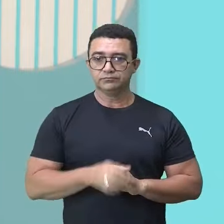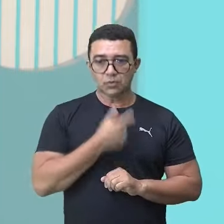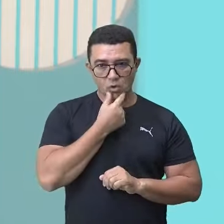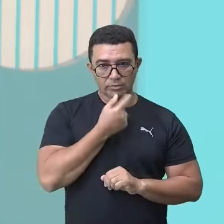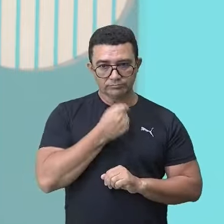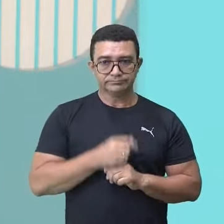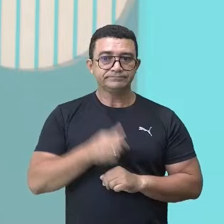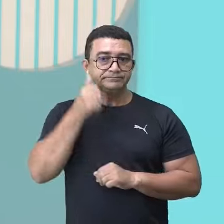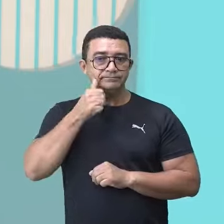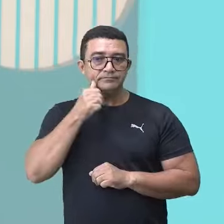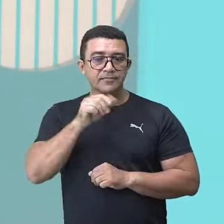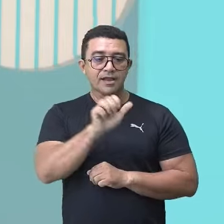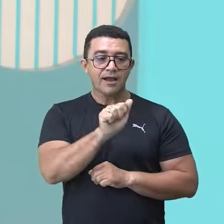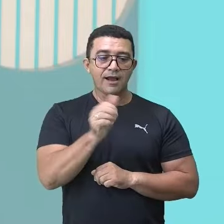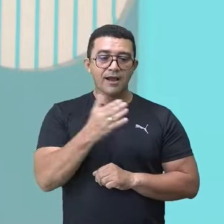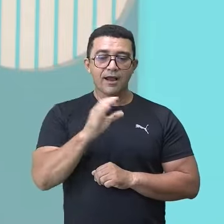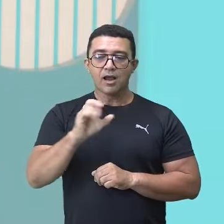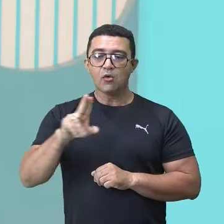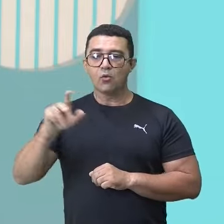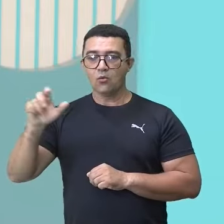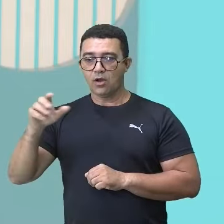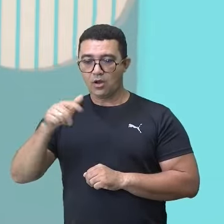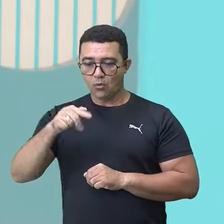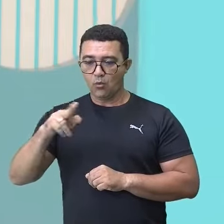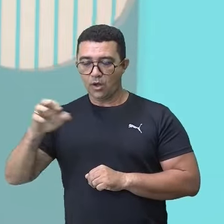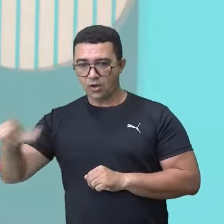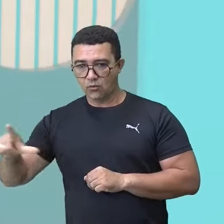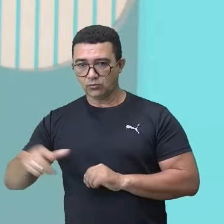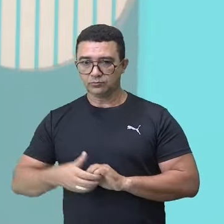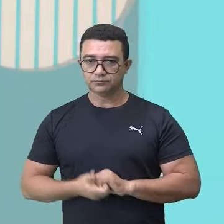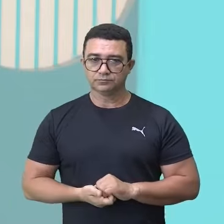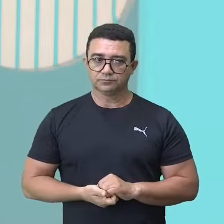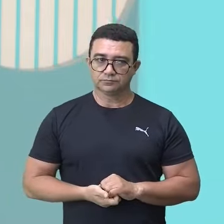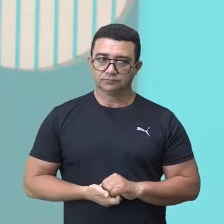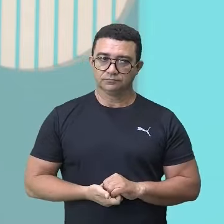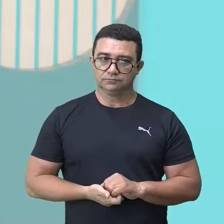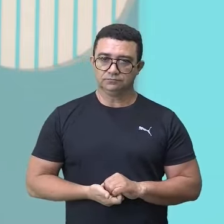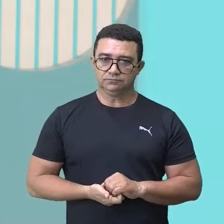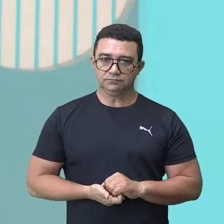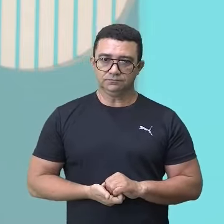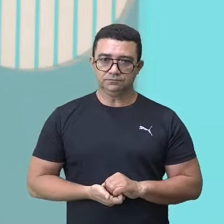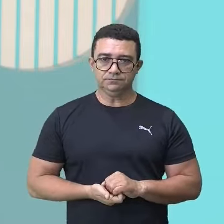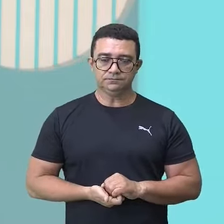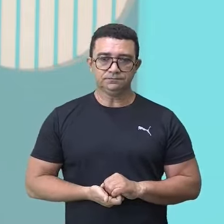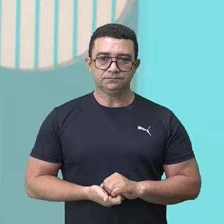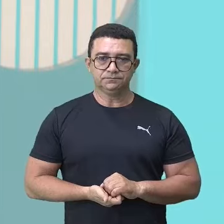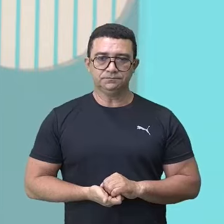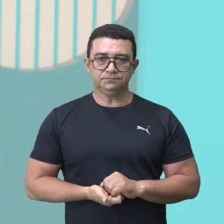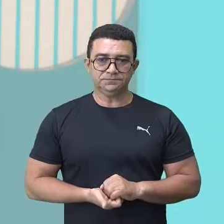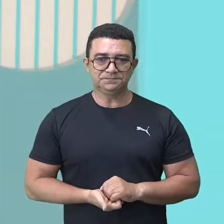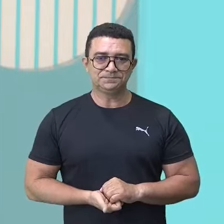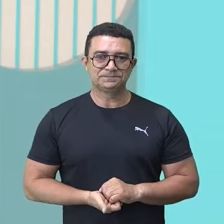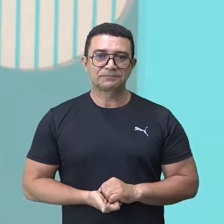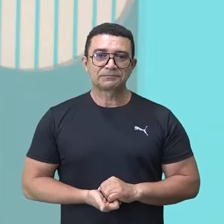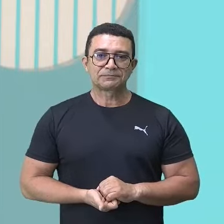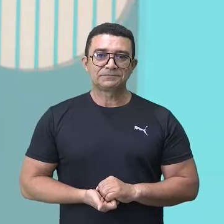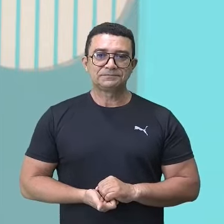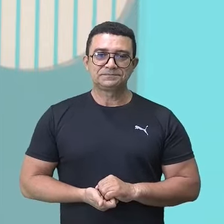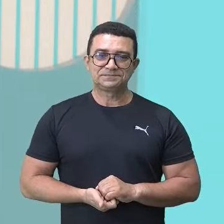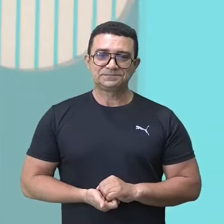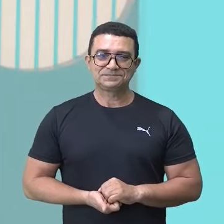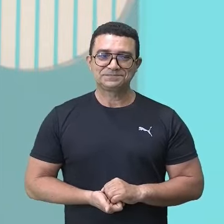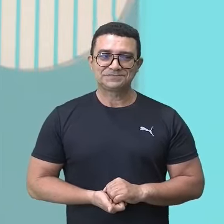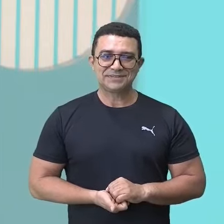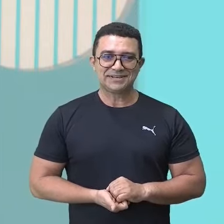combina o qual os quais a qual as quais beleza aí é possível mas nos casos que eu havia